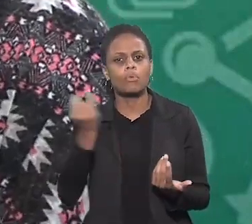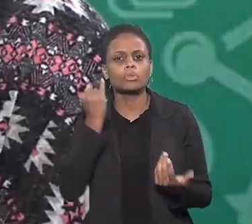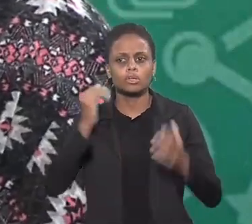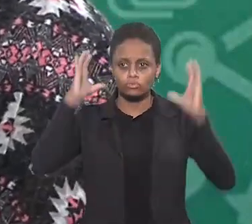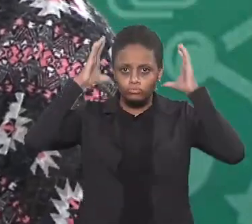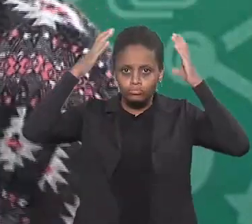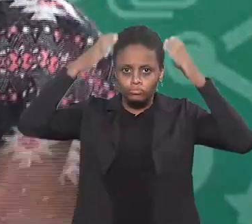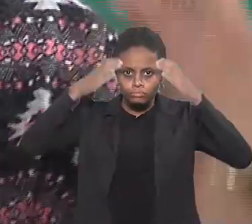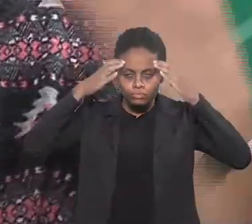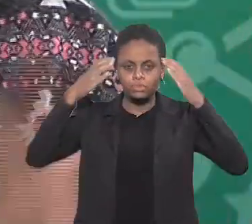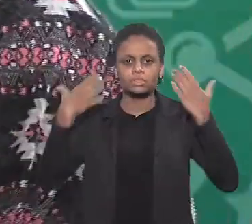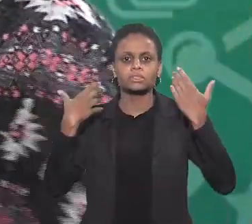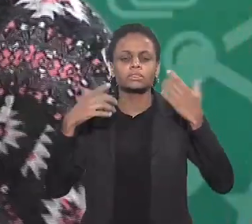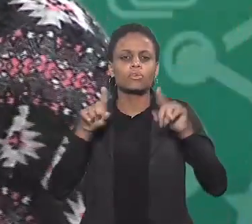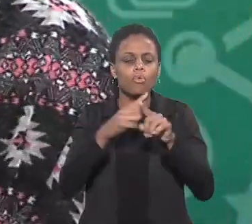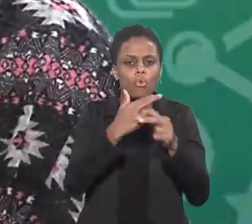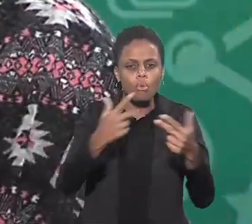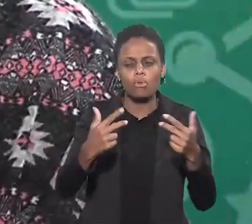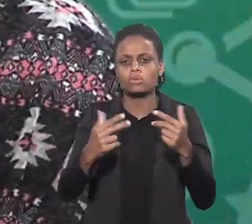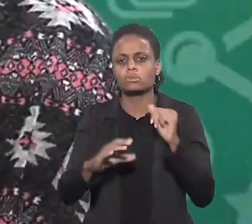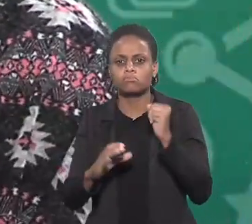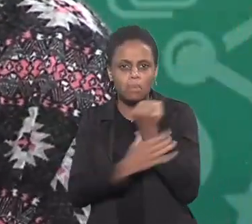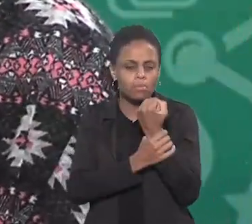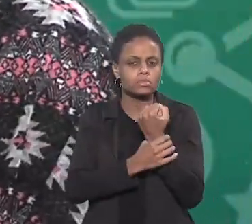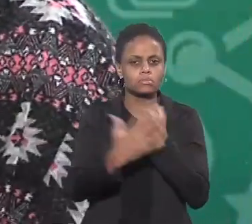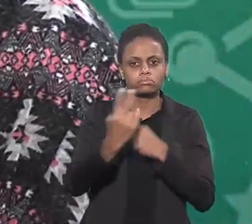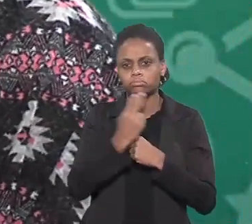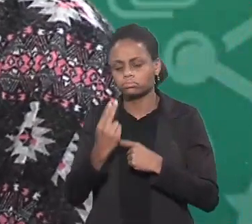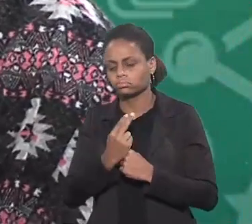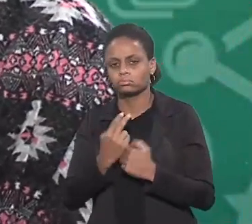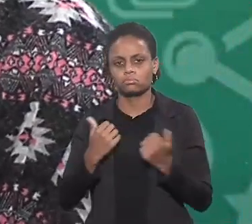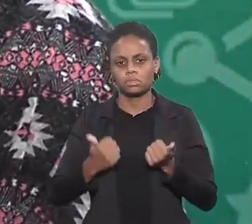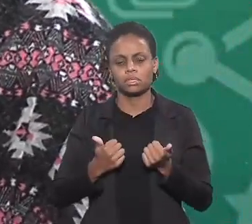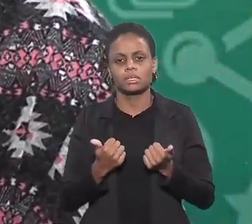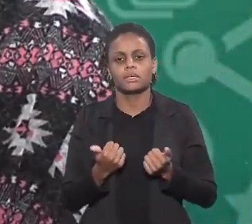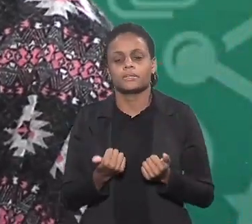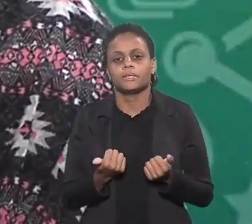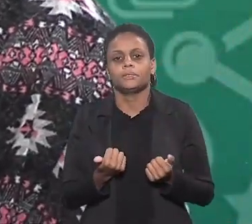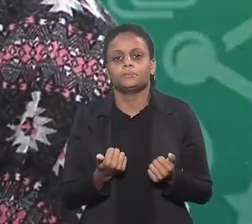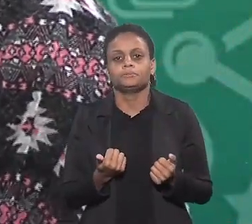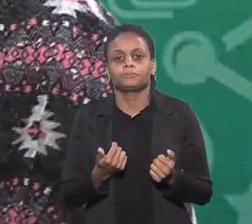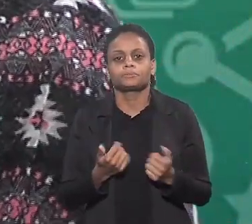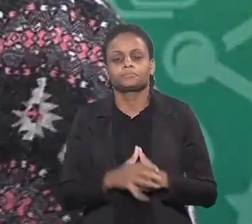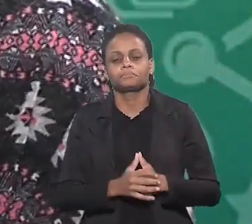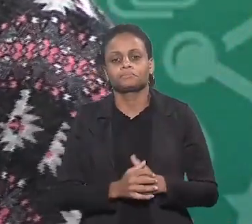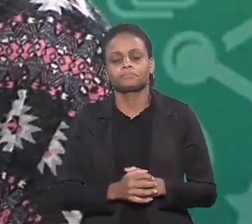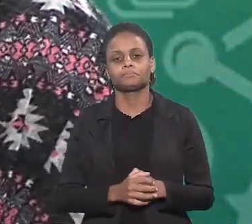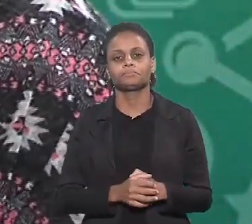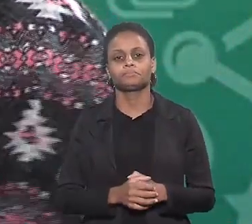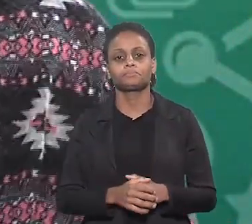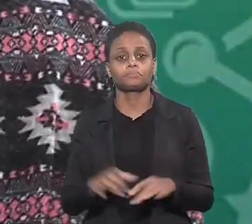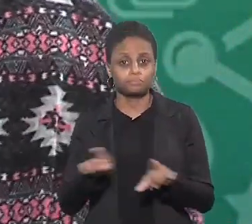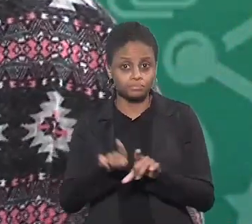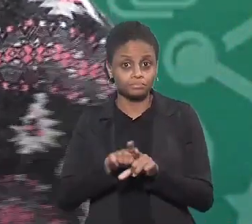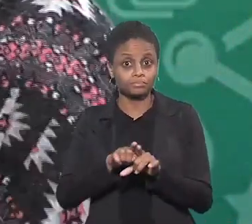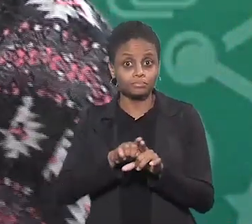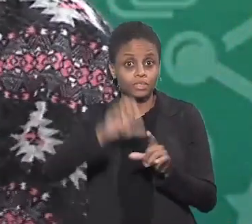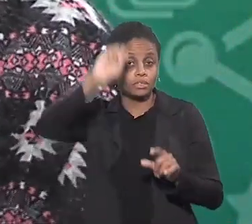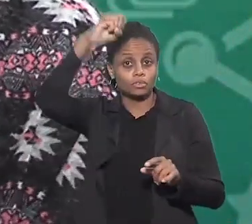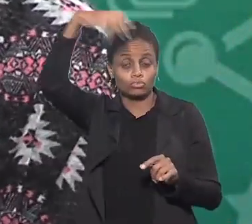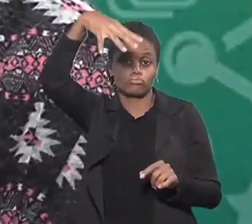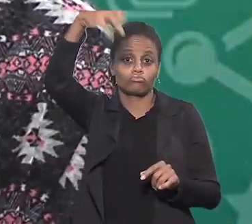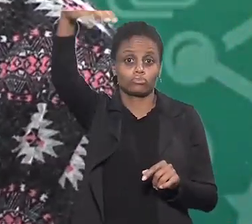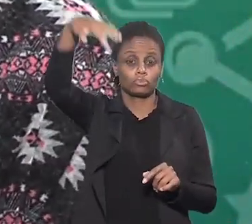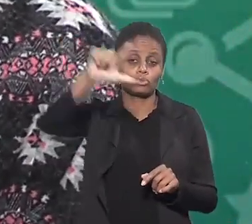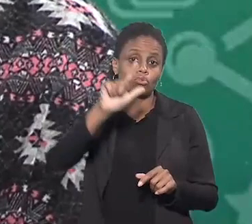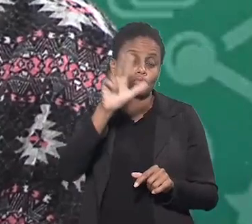capacete, equipamentos para segurança, para usar para a segurança dele, para nossa segurança e também iluminação. Eu acho